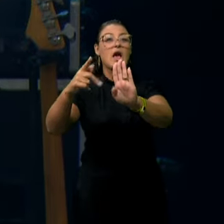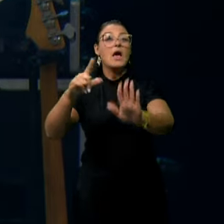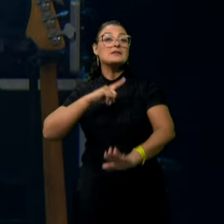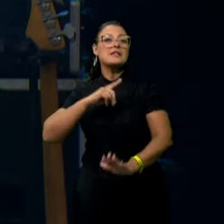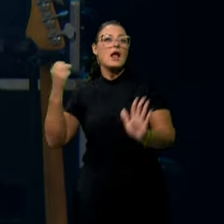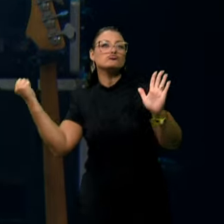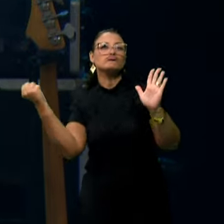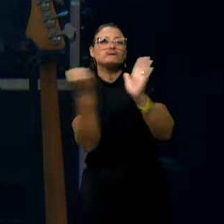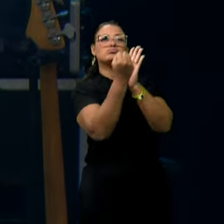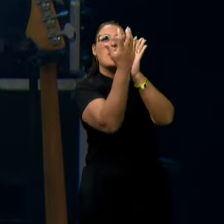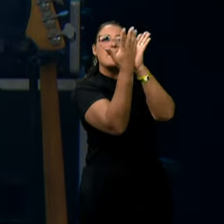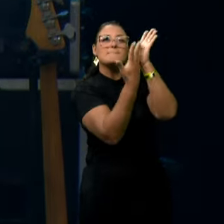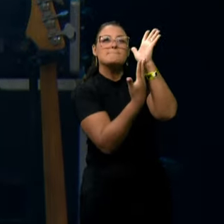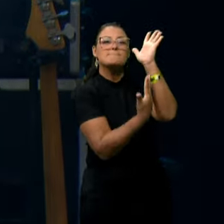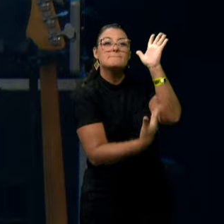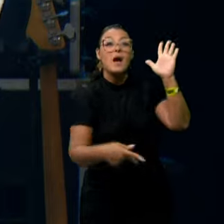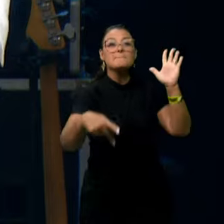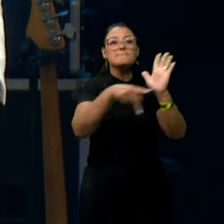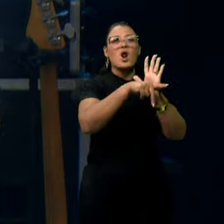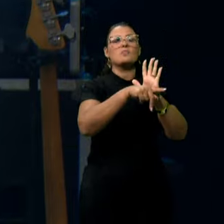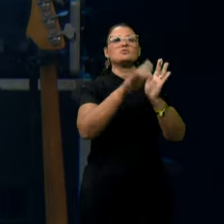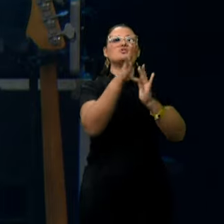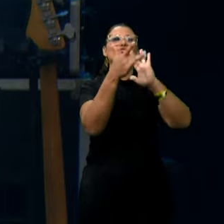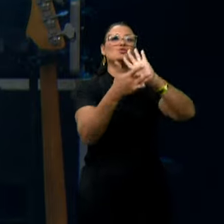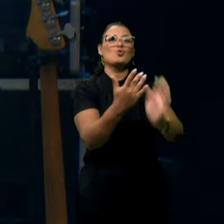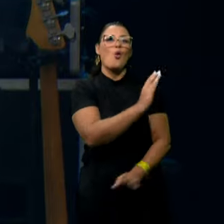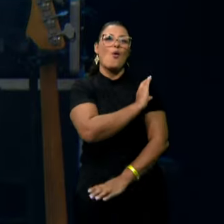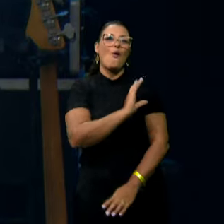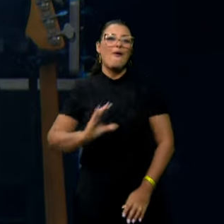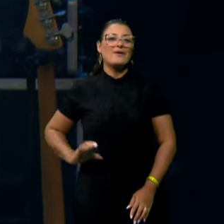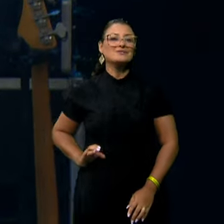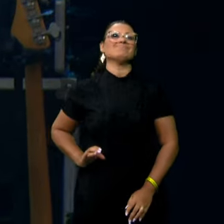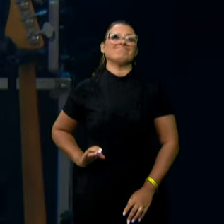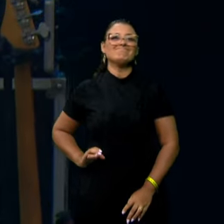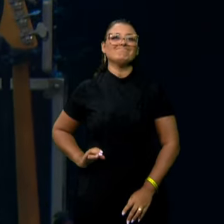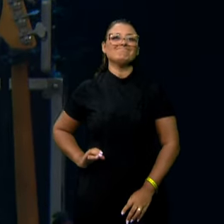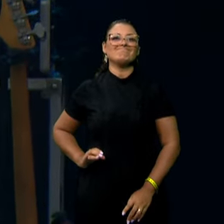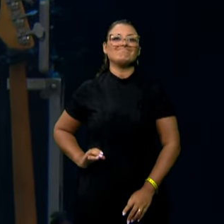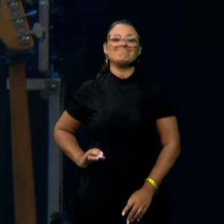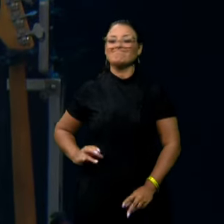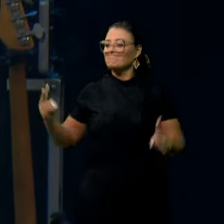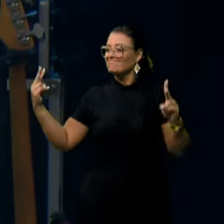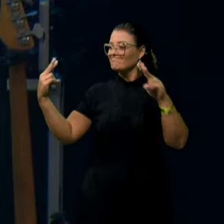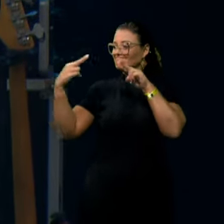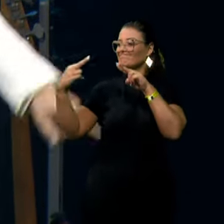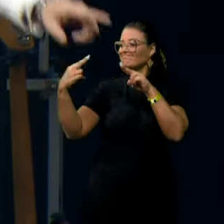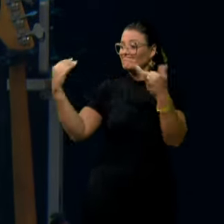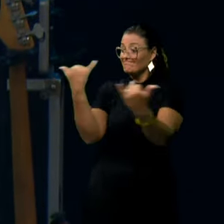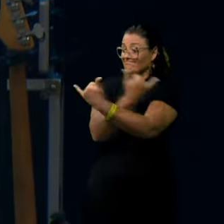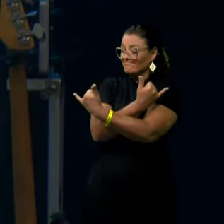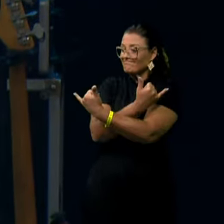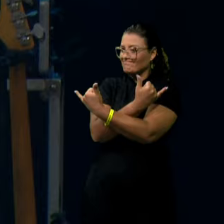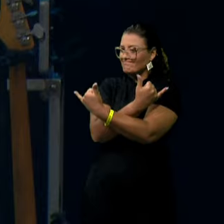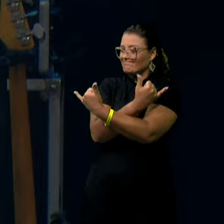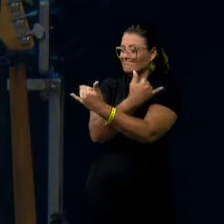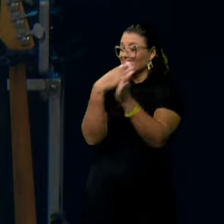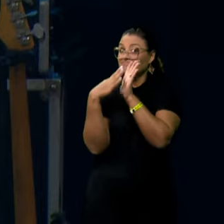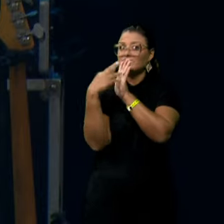com sangue de Jesus Cristo assim que olha como profeta teu irmão nesta hora e diz Para Ele não